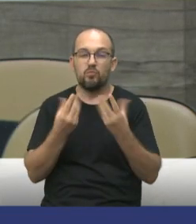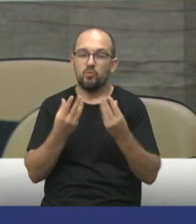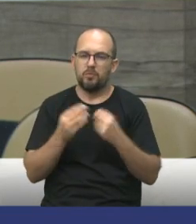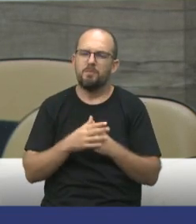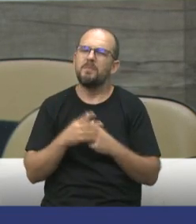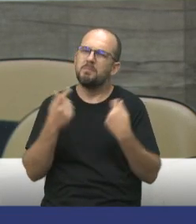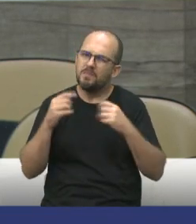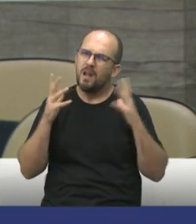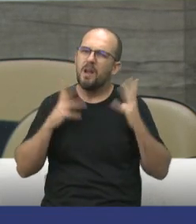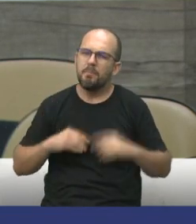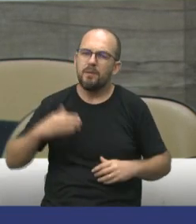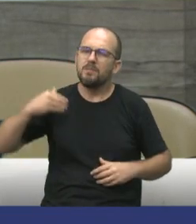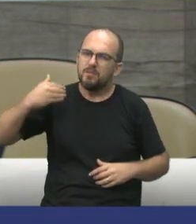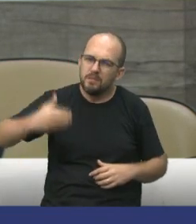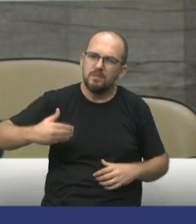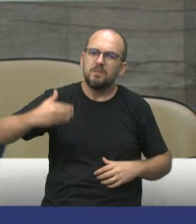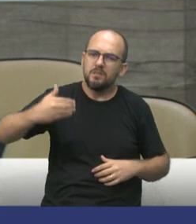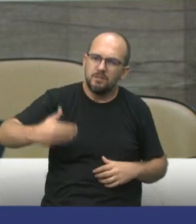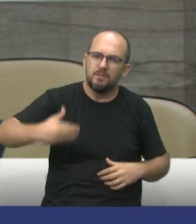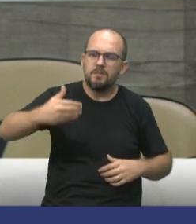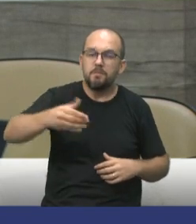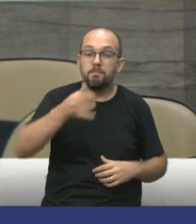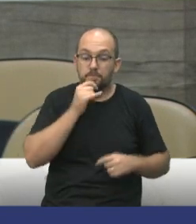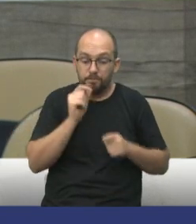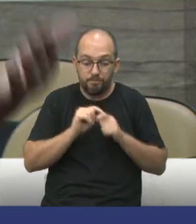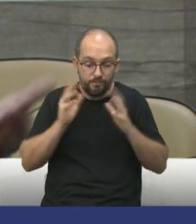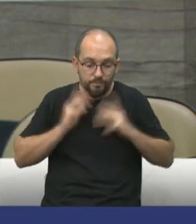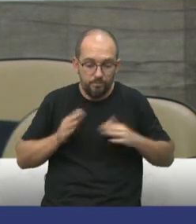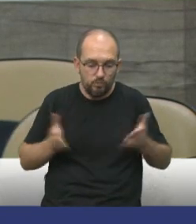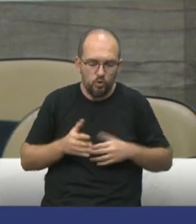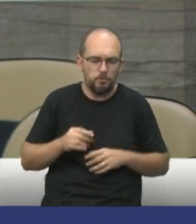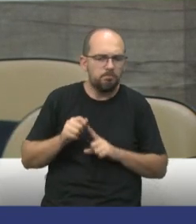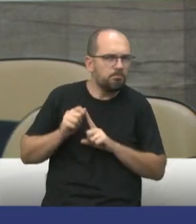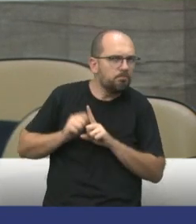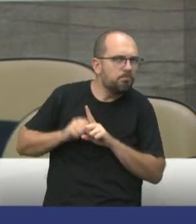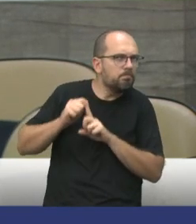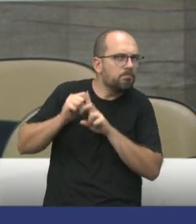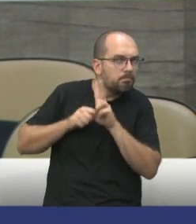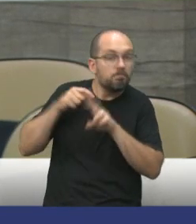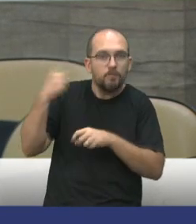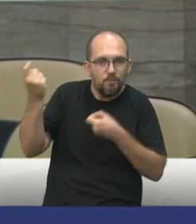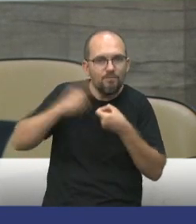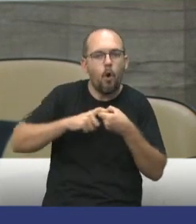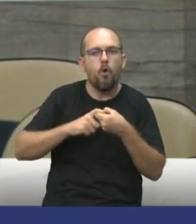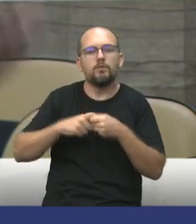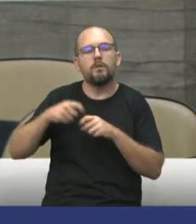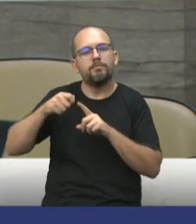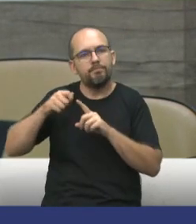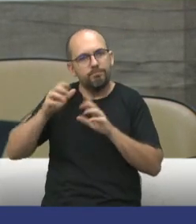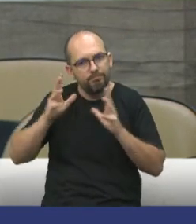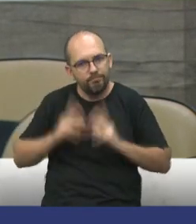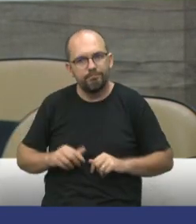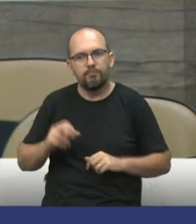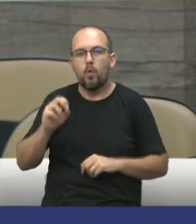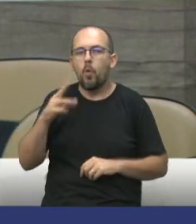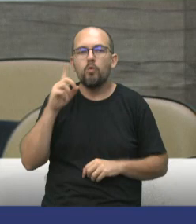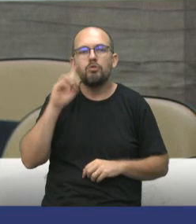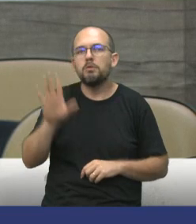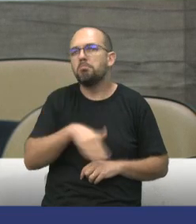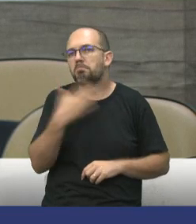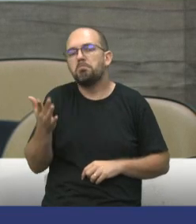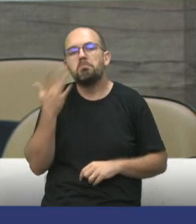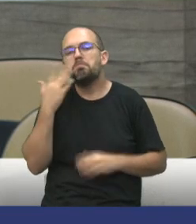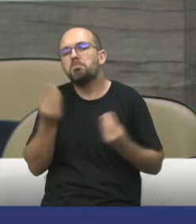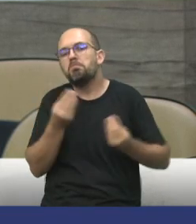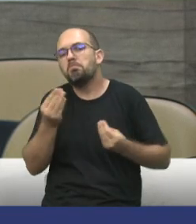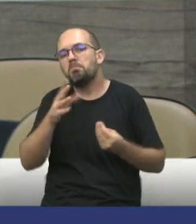constante essas limpezas. Por exemplo, se fez a limpeza hoje, daqui 2 meses ter de novo, ou um mutirão, eu não sei como que funciona